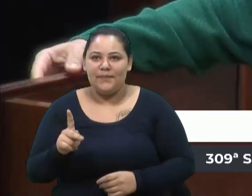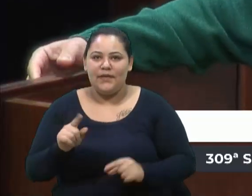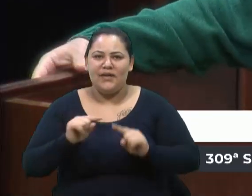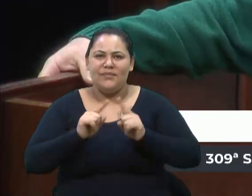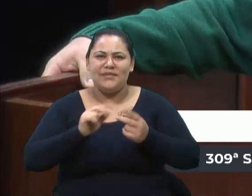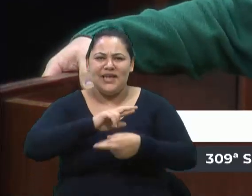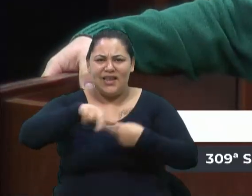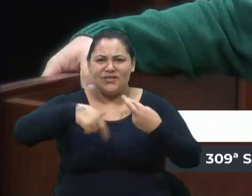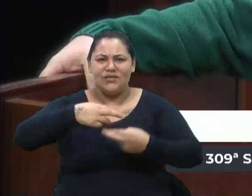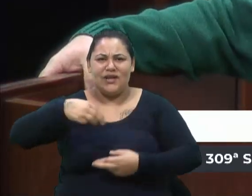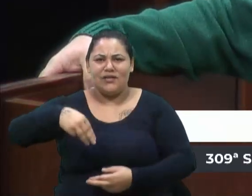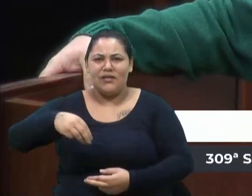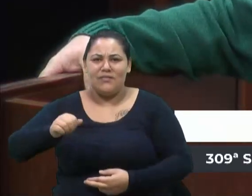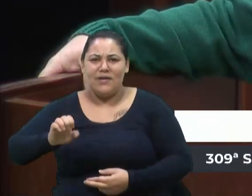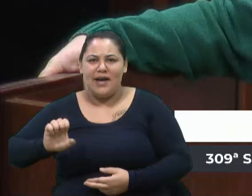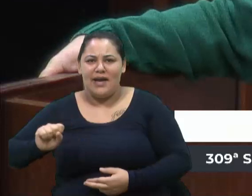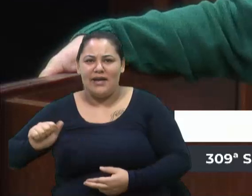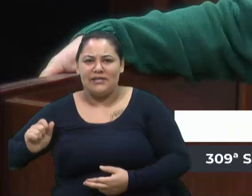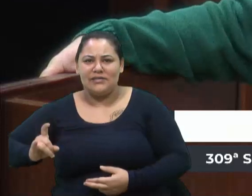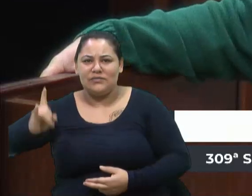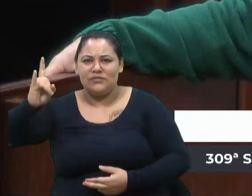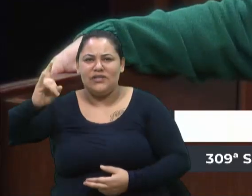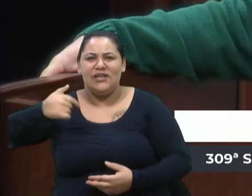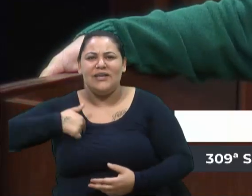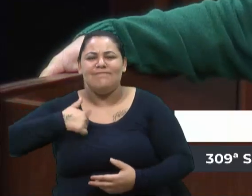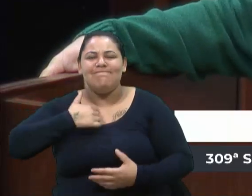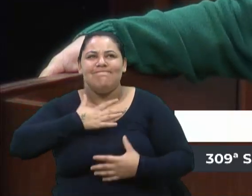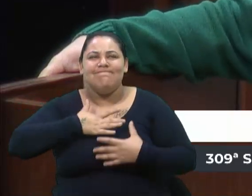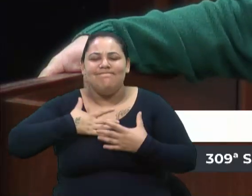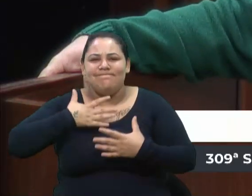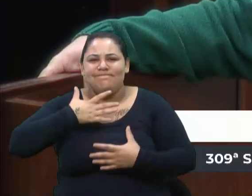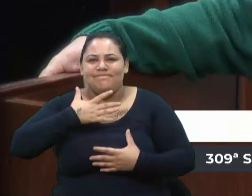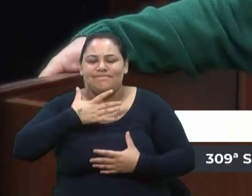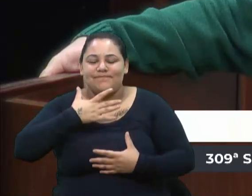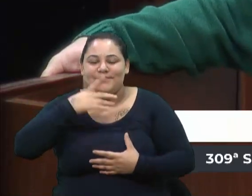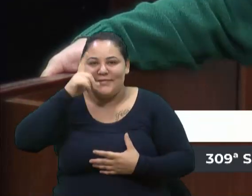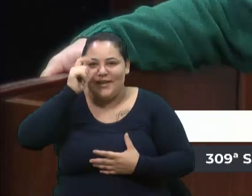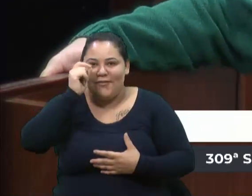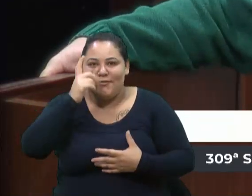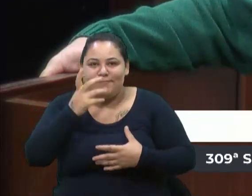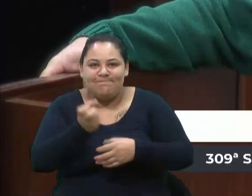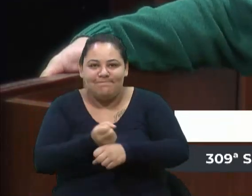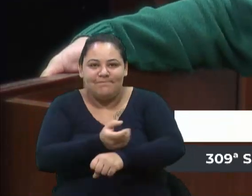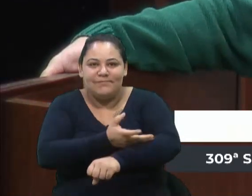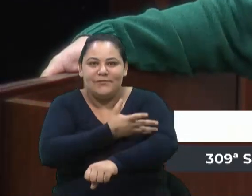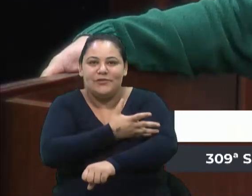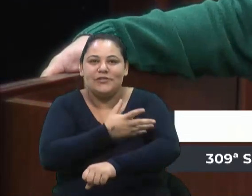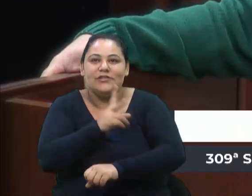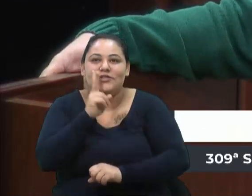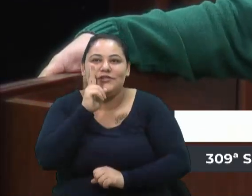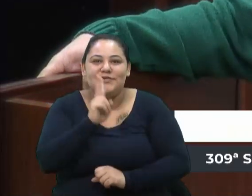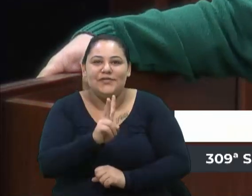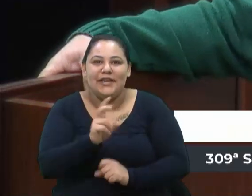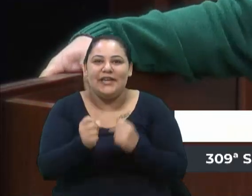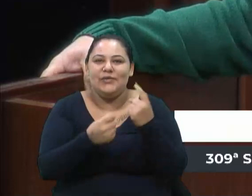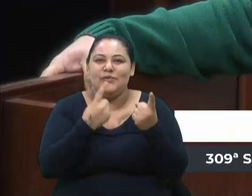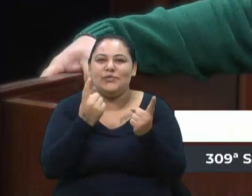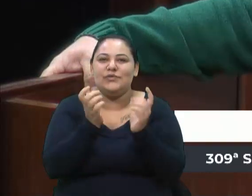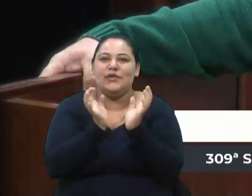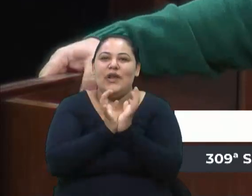da maesa eu fico até vereadores cálculo é meio que emocionado né de ver talvez alguns